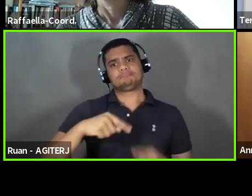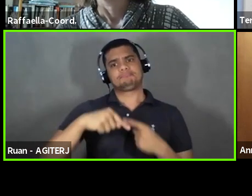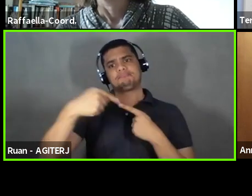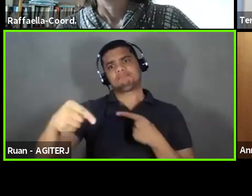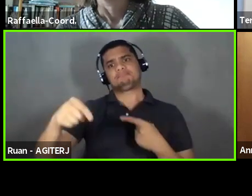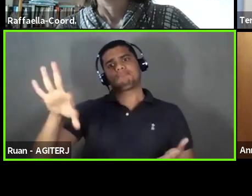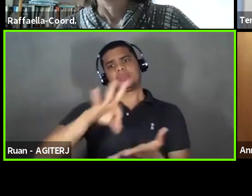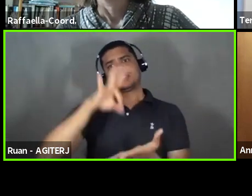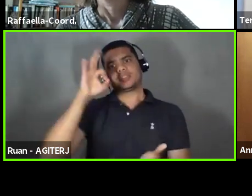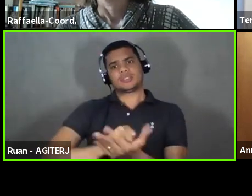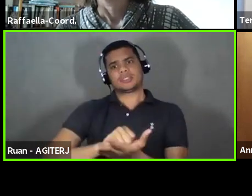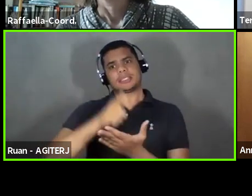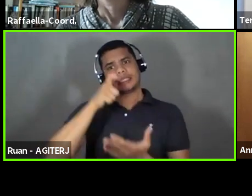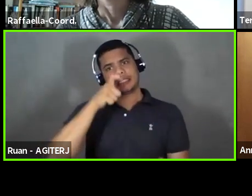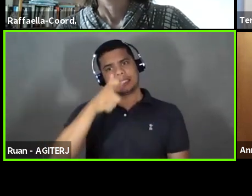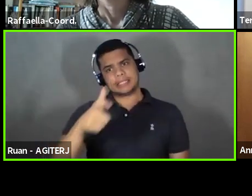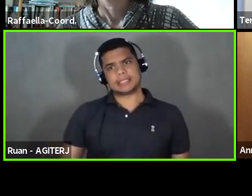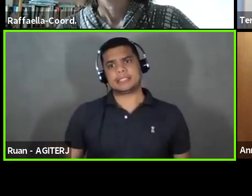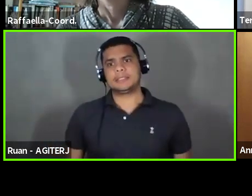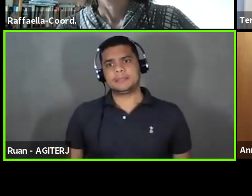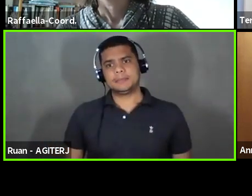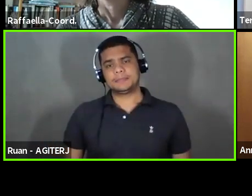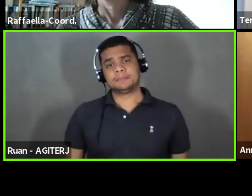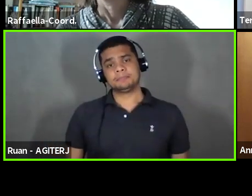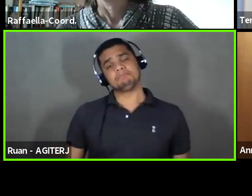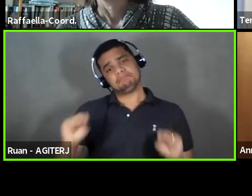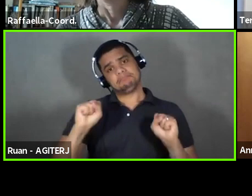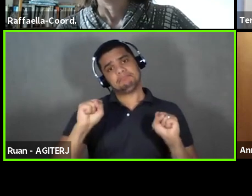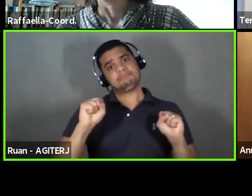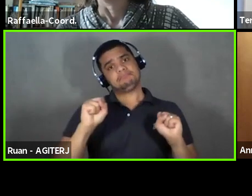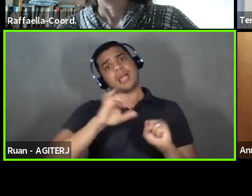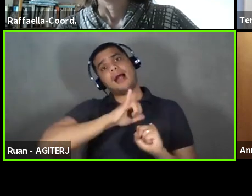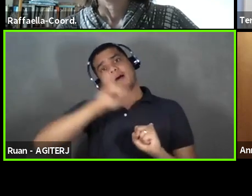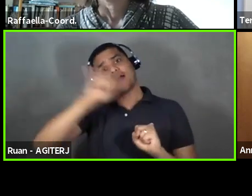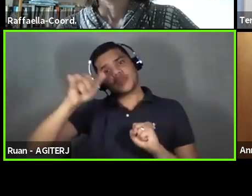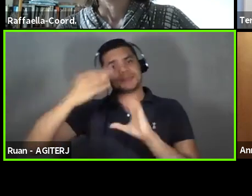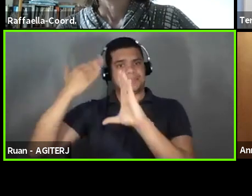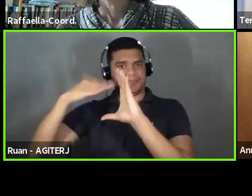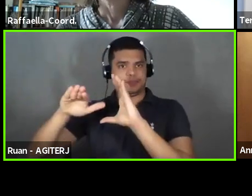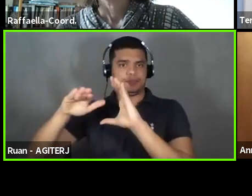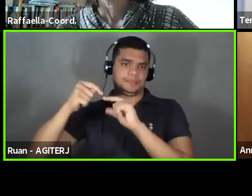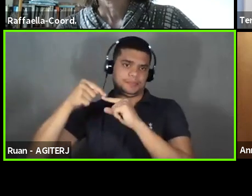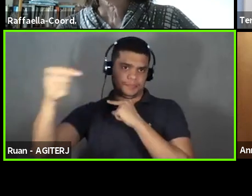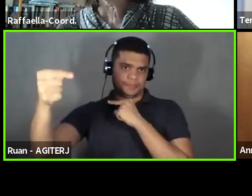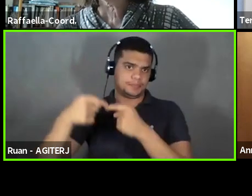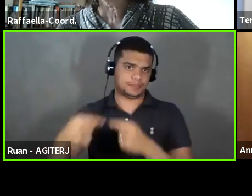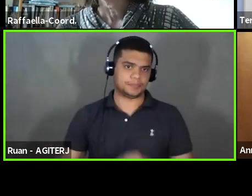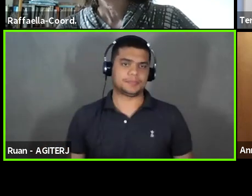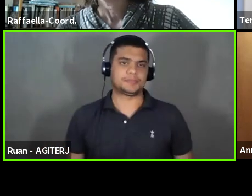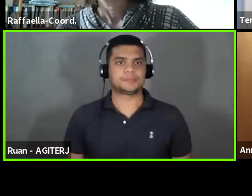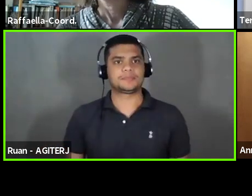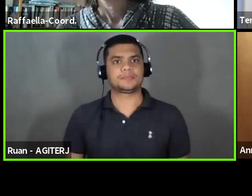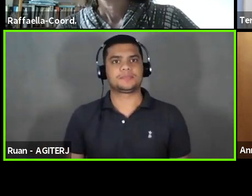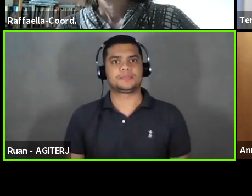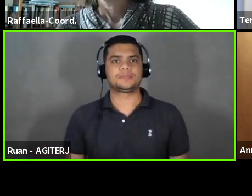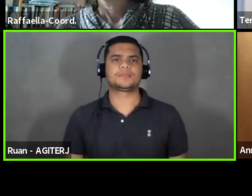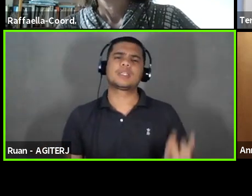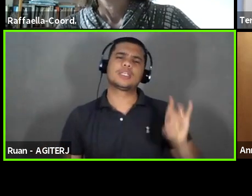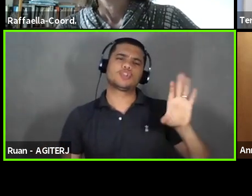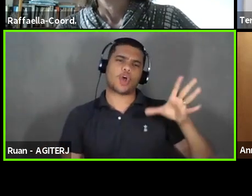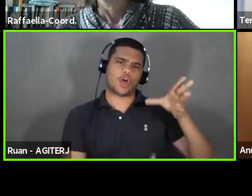possível interessado. E aí você vai ser contactado no momento adequado. Tá? Eu só queria